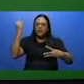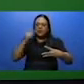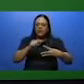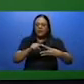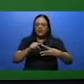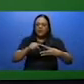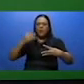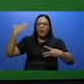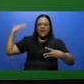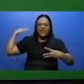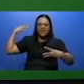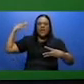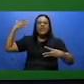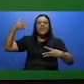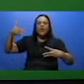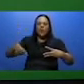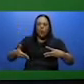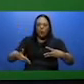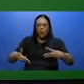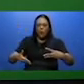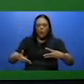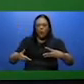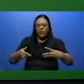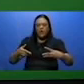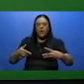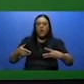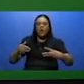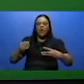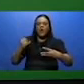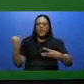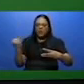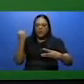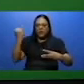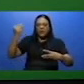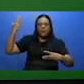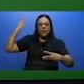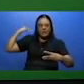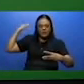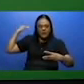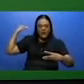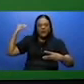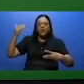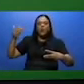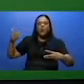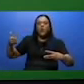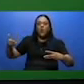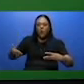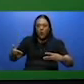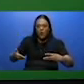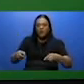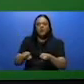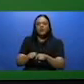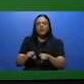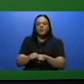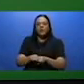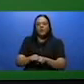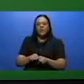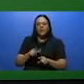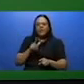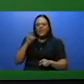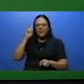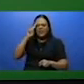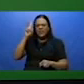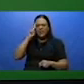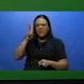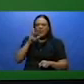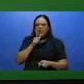mais antigos. Lembra que eu falei? Olha, foi e ainda é. O que nós lemos lá no texto? Que os rios já foi bom